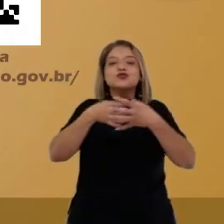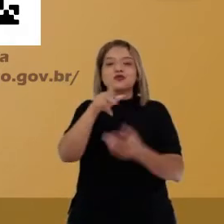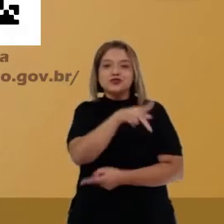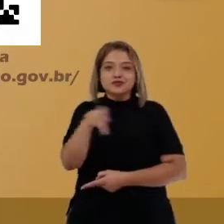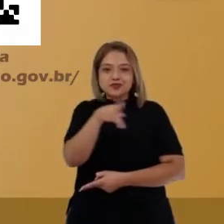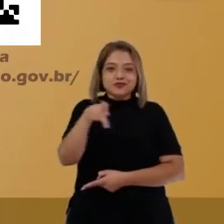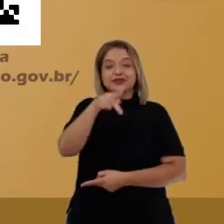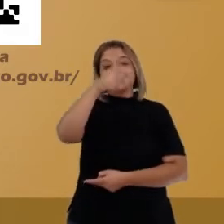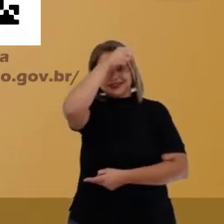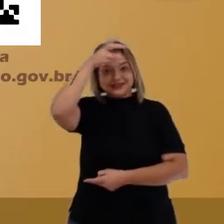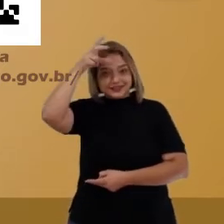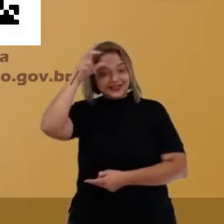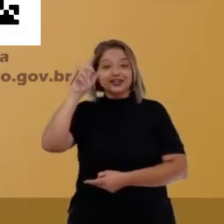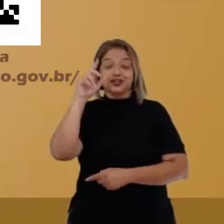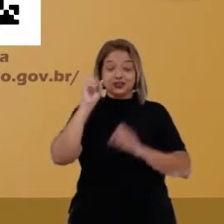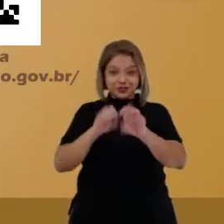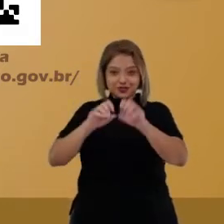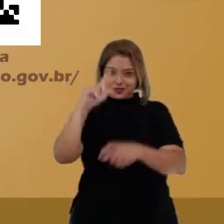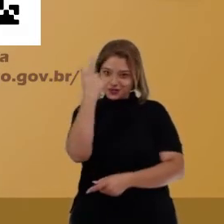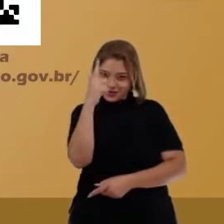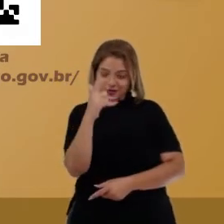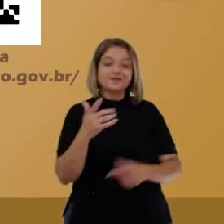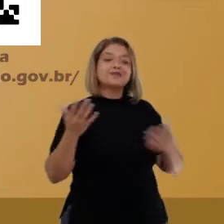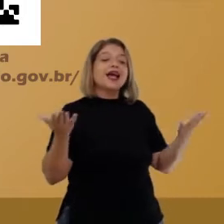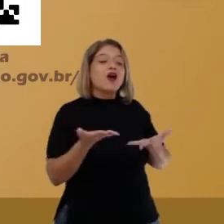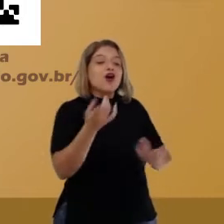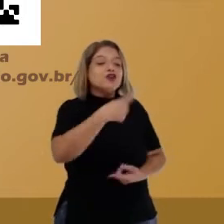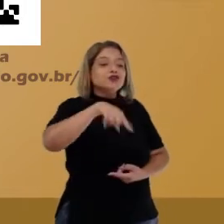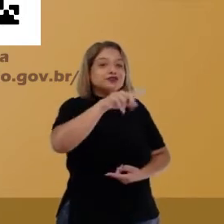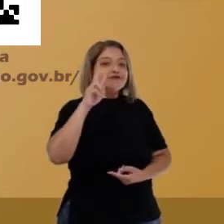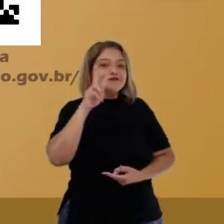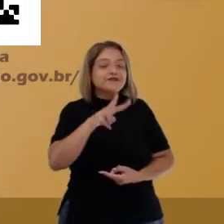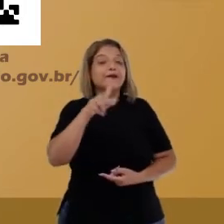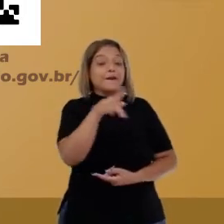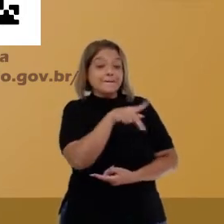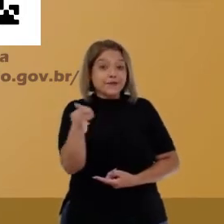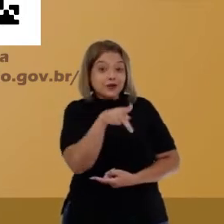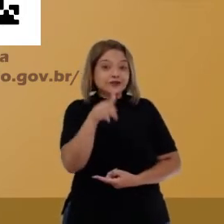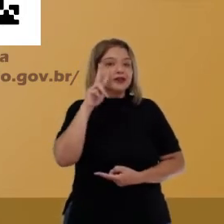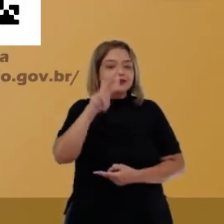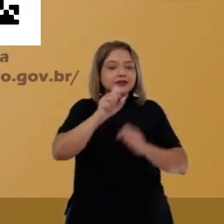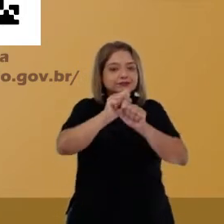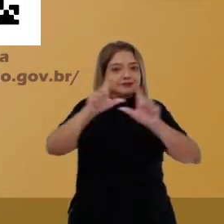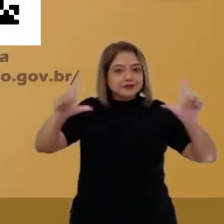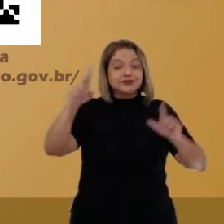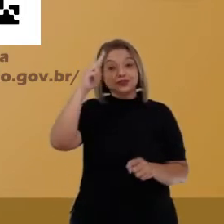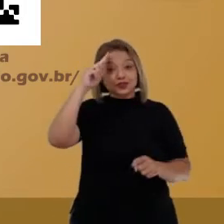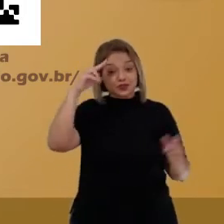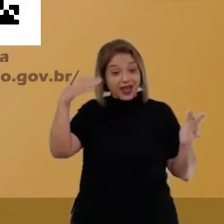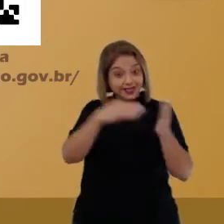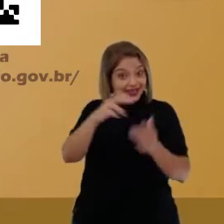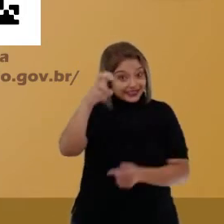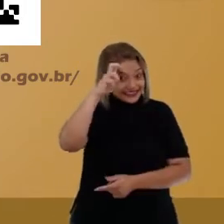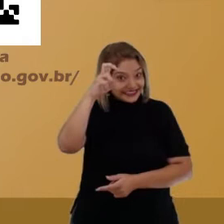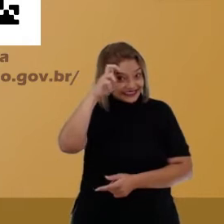da Secretaria Municipal de Educação de Goiânia. Com vocês, os nossos professores que estarão aqui na telinha de segunda a quinta-feira.